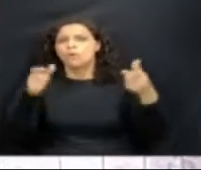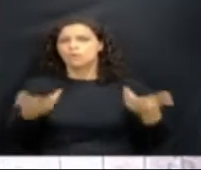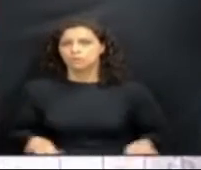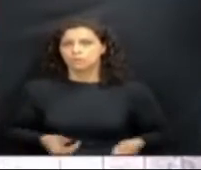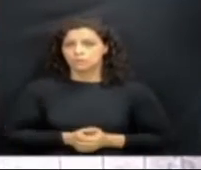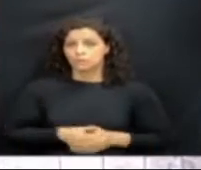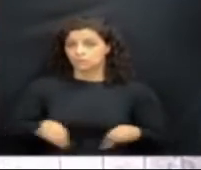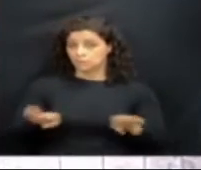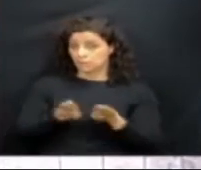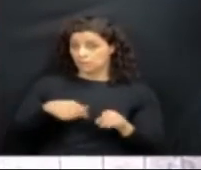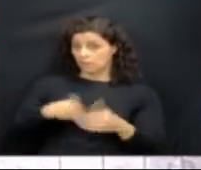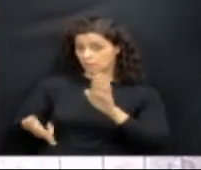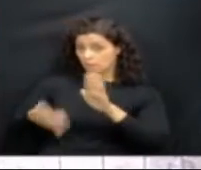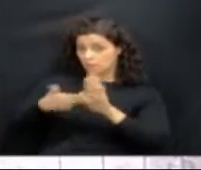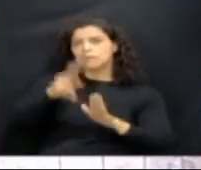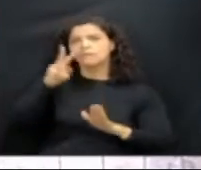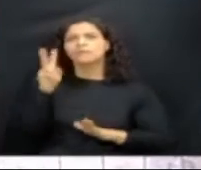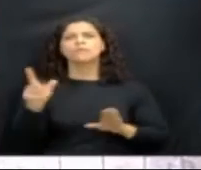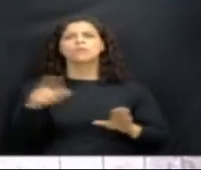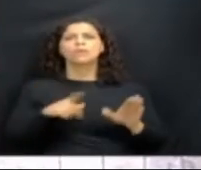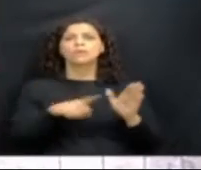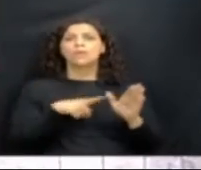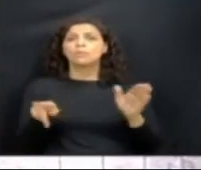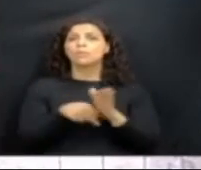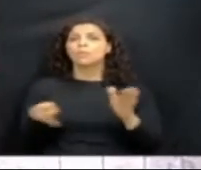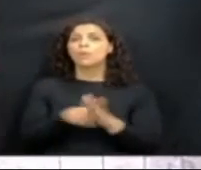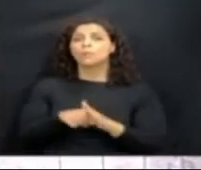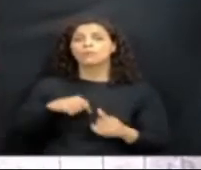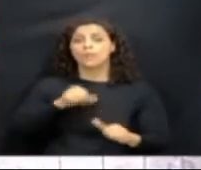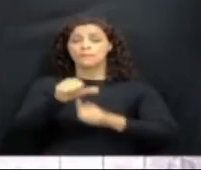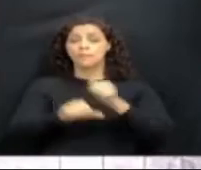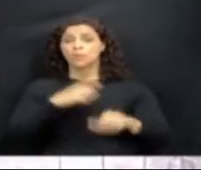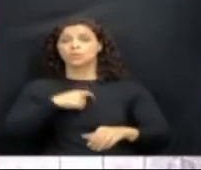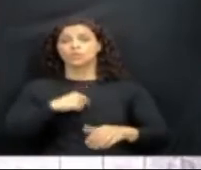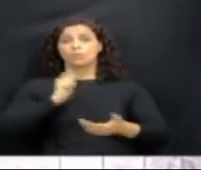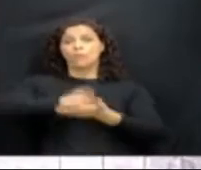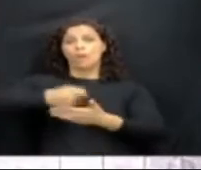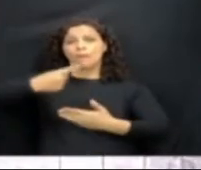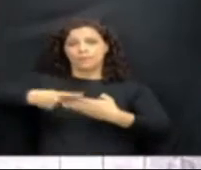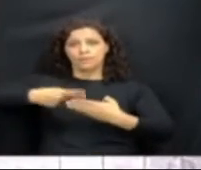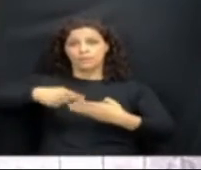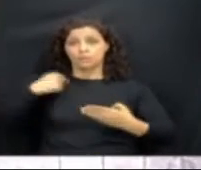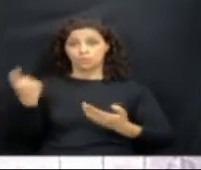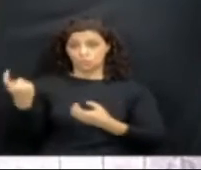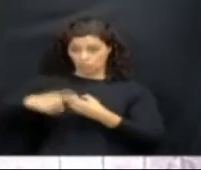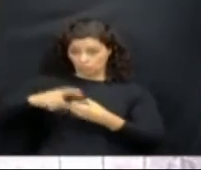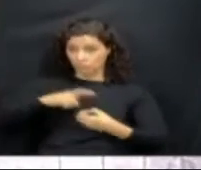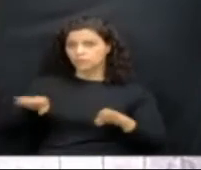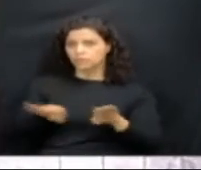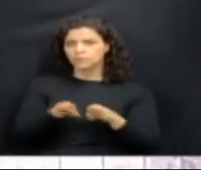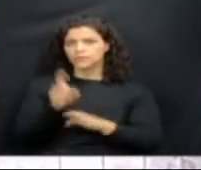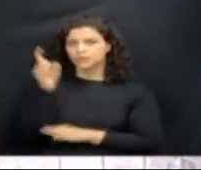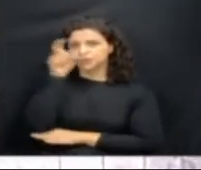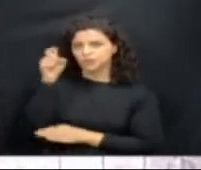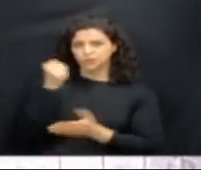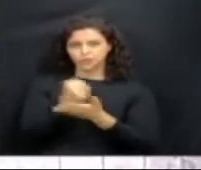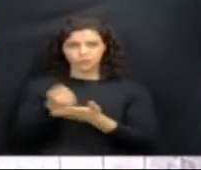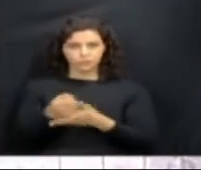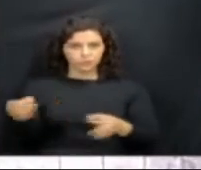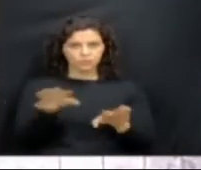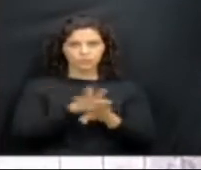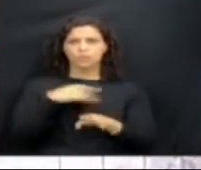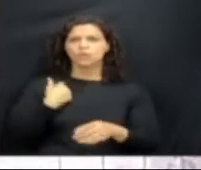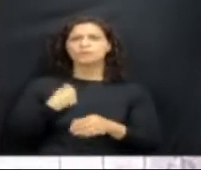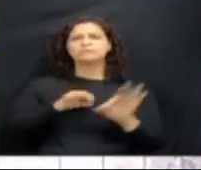ainda, a emenda vê modicidade tarifária. Para que tenhamos um convênio, deputado Goro, e depois um contrato, que